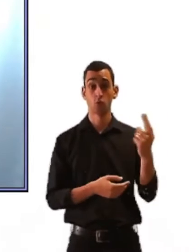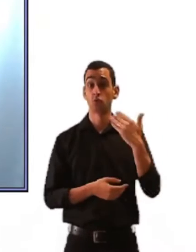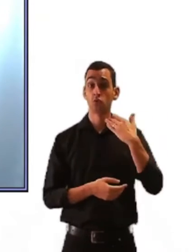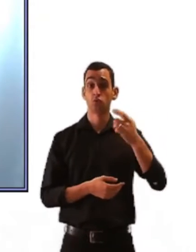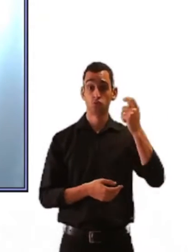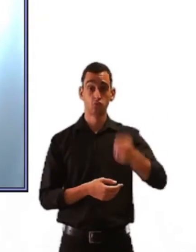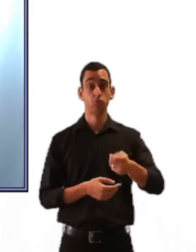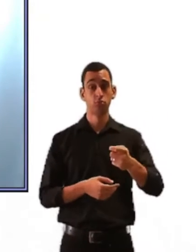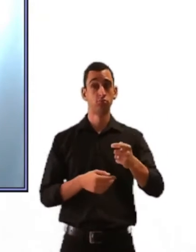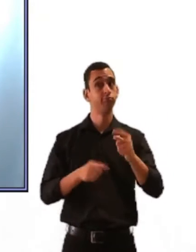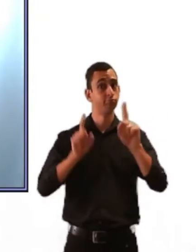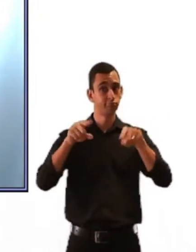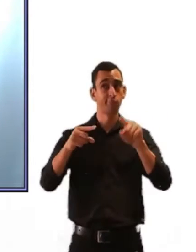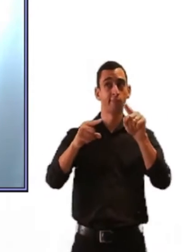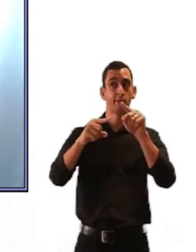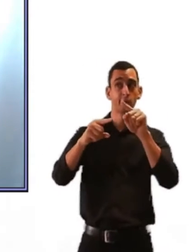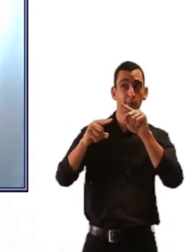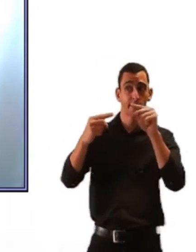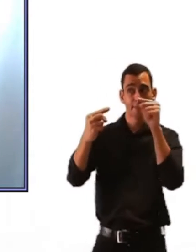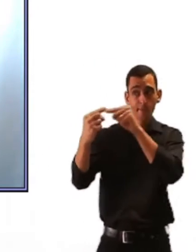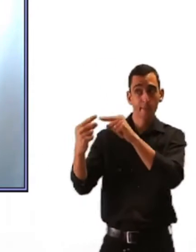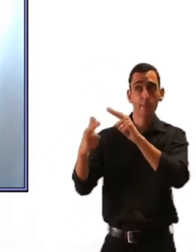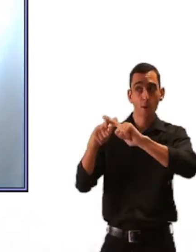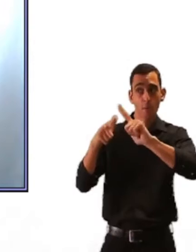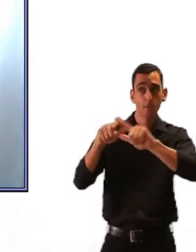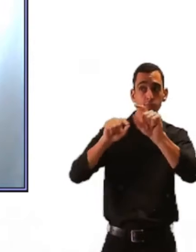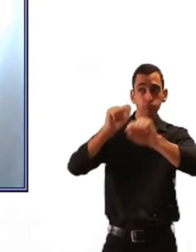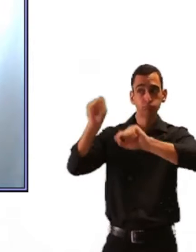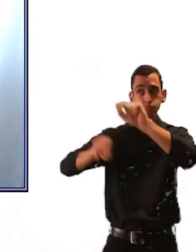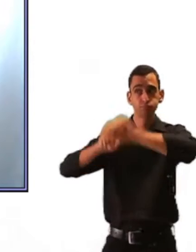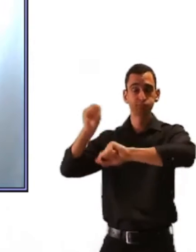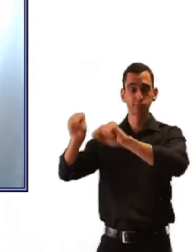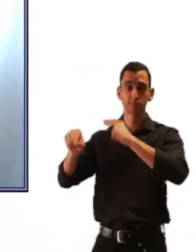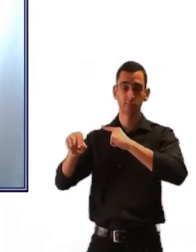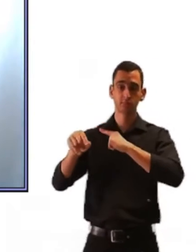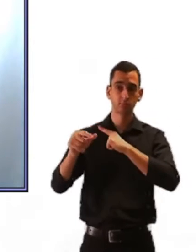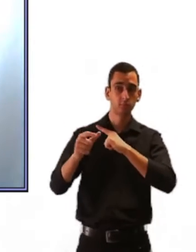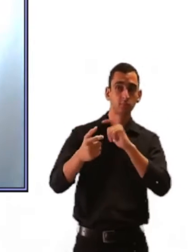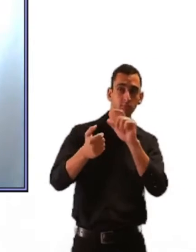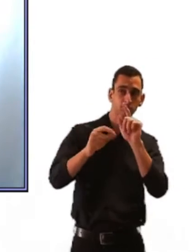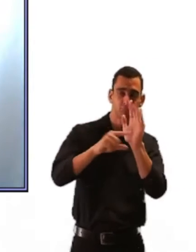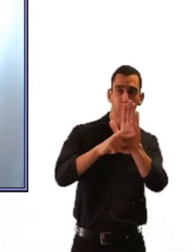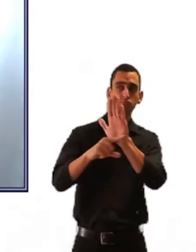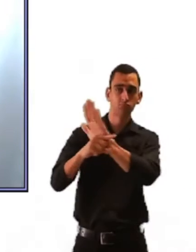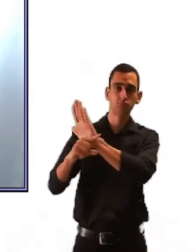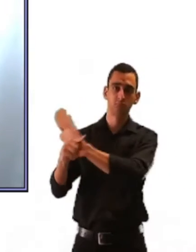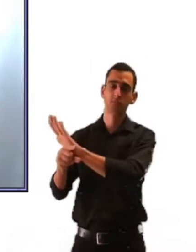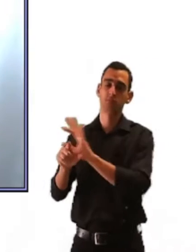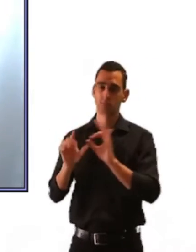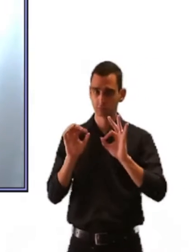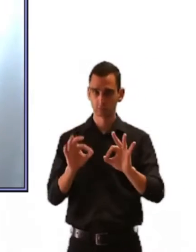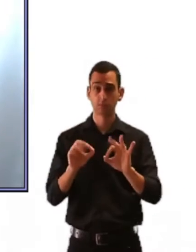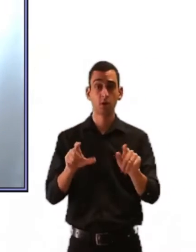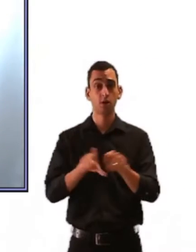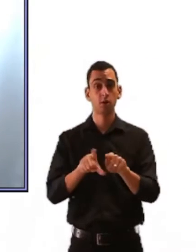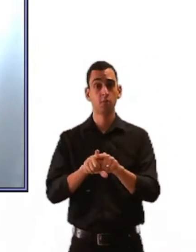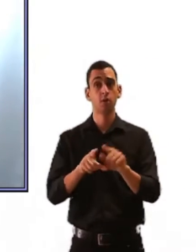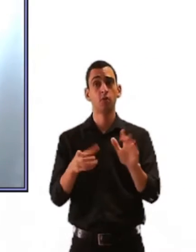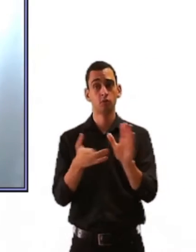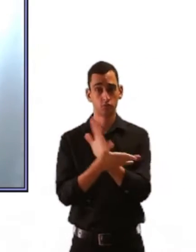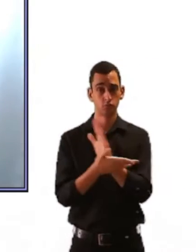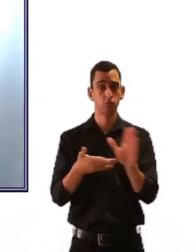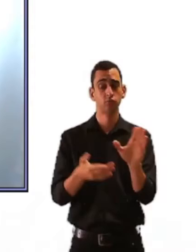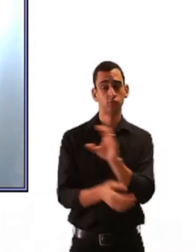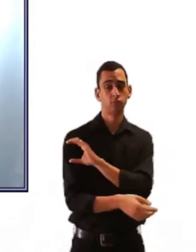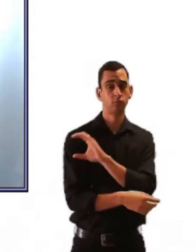problemas. E aí o que que acontece, né? A ideia mesmo, né? Alguns doutrinadores clássicos